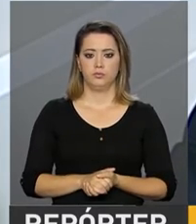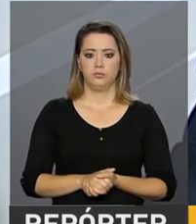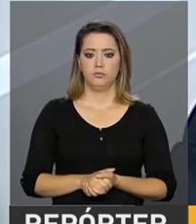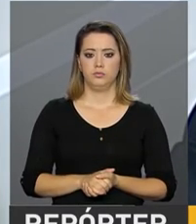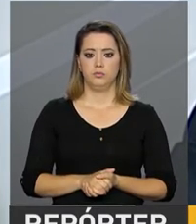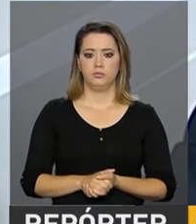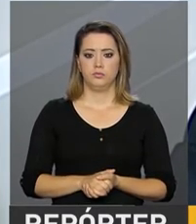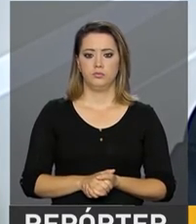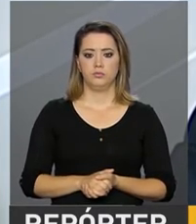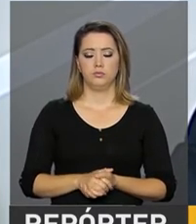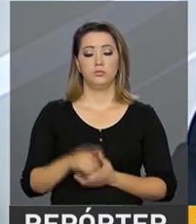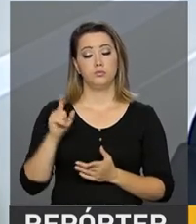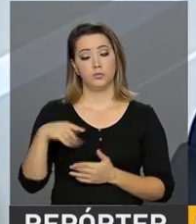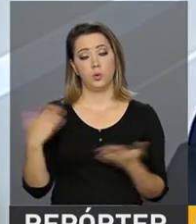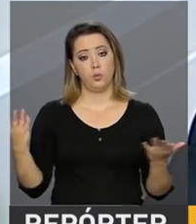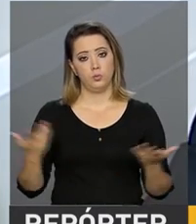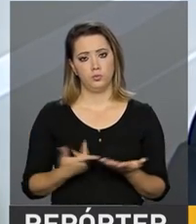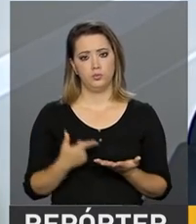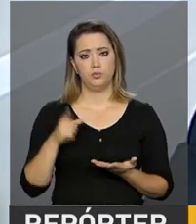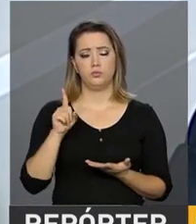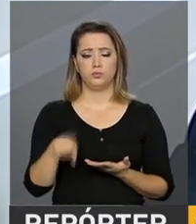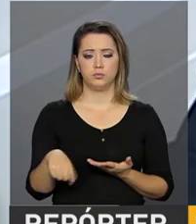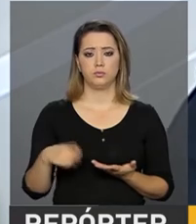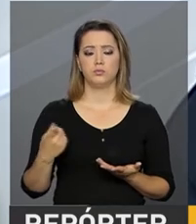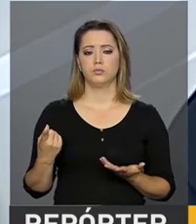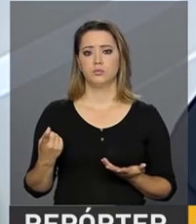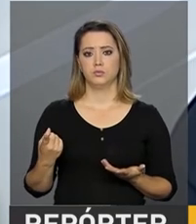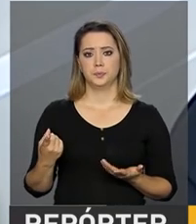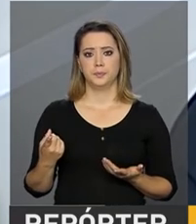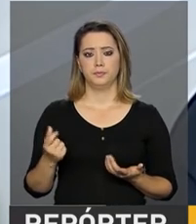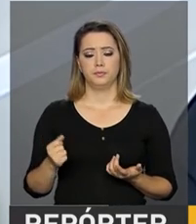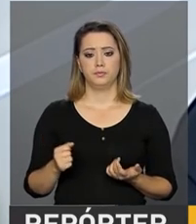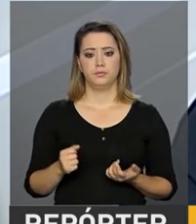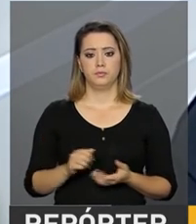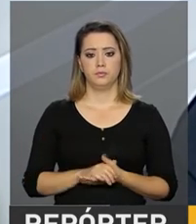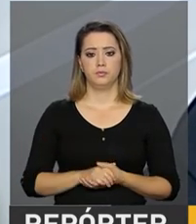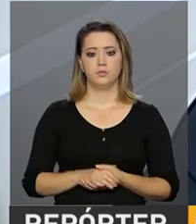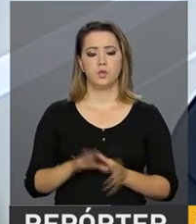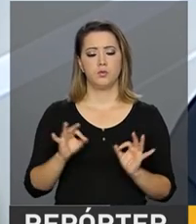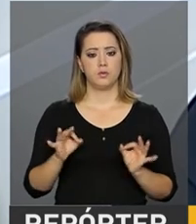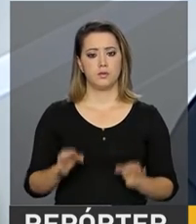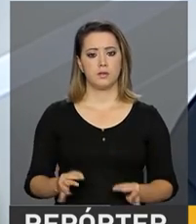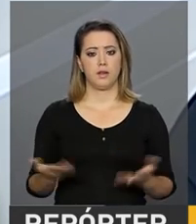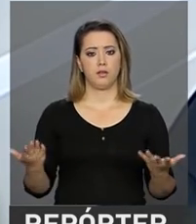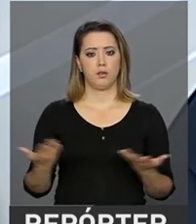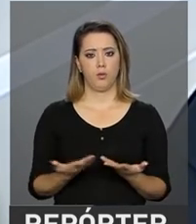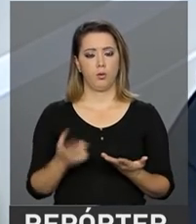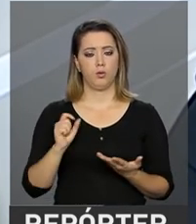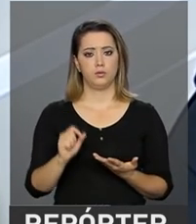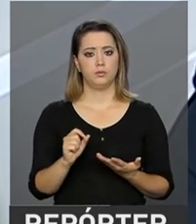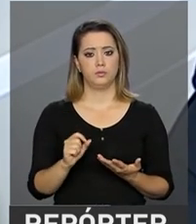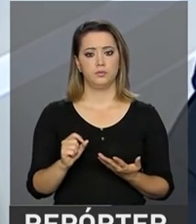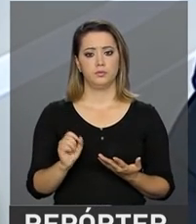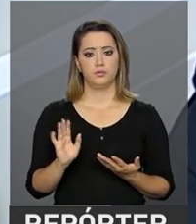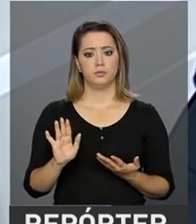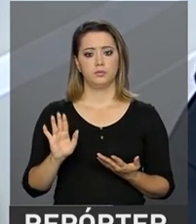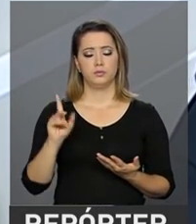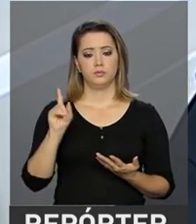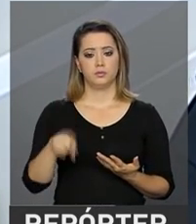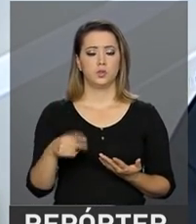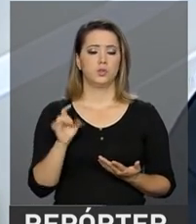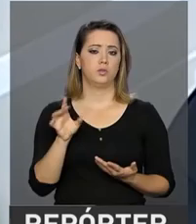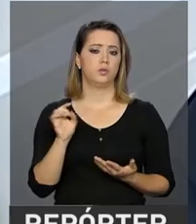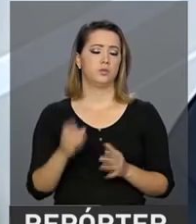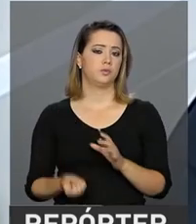trata-se de uma medida muito muito adequada para o momento e que não